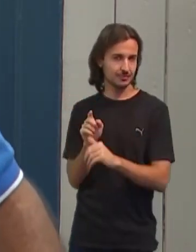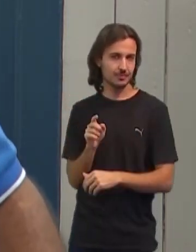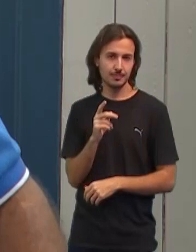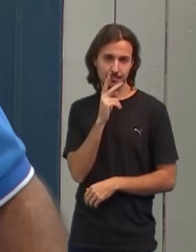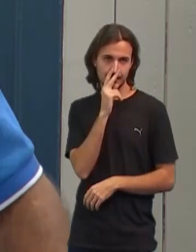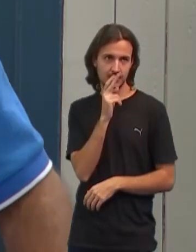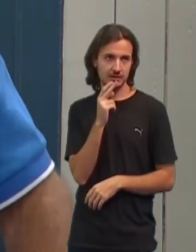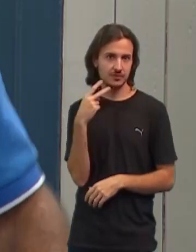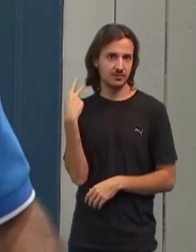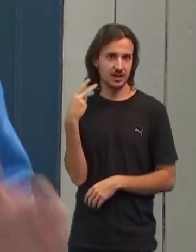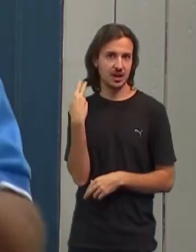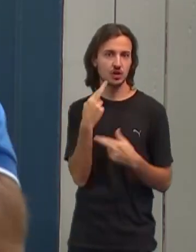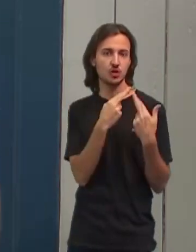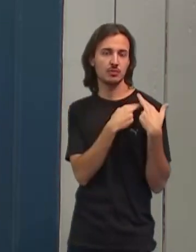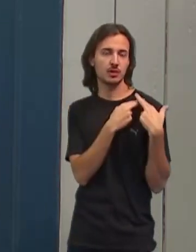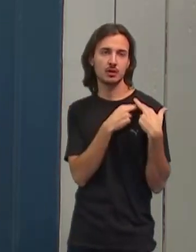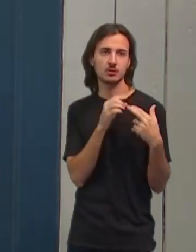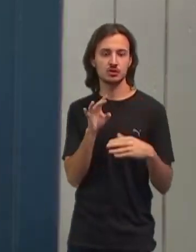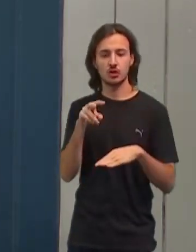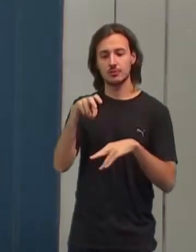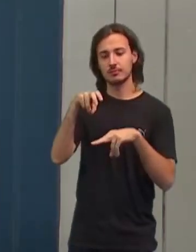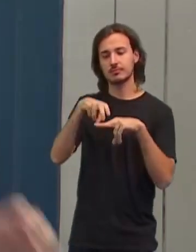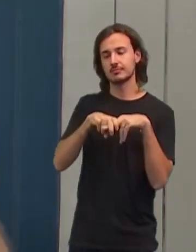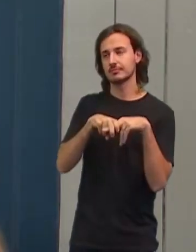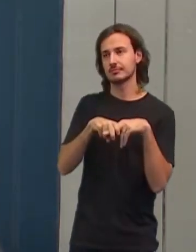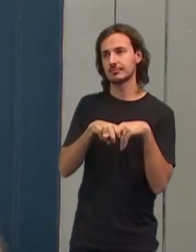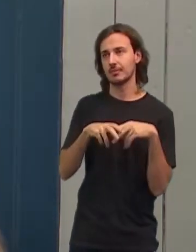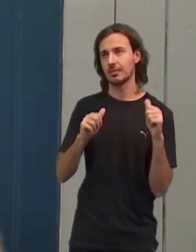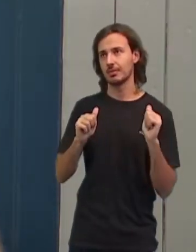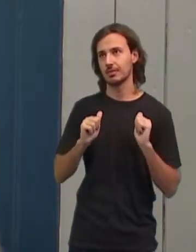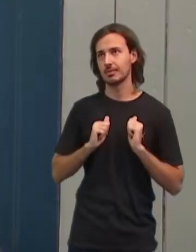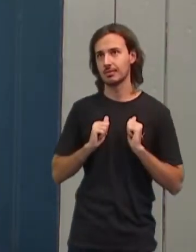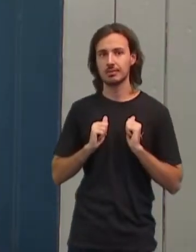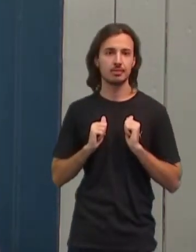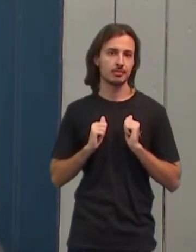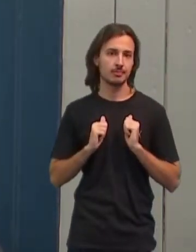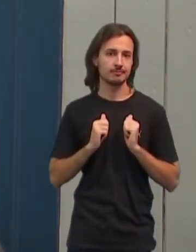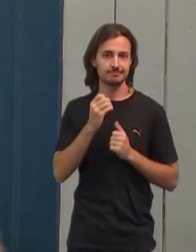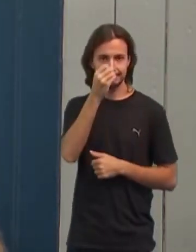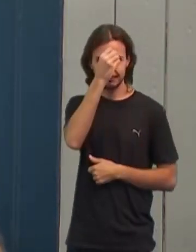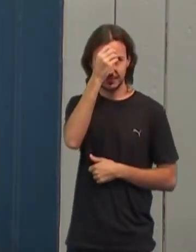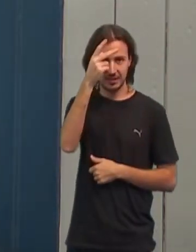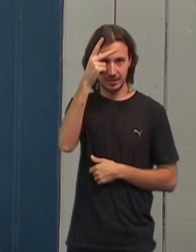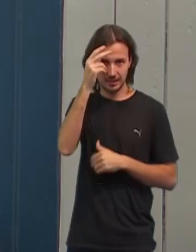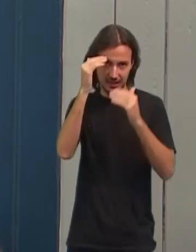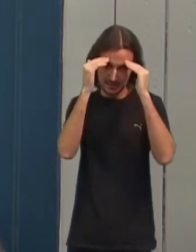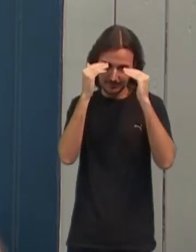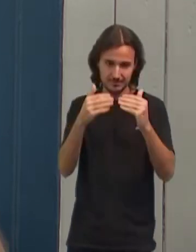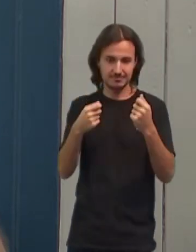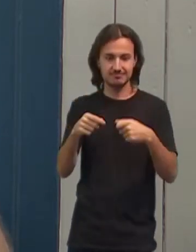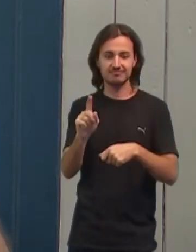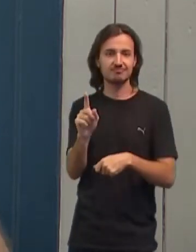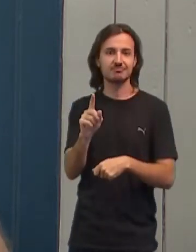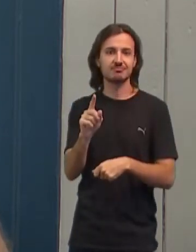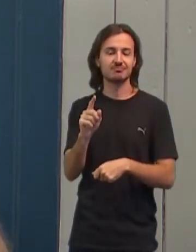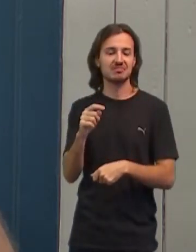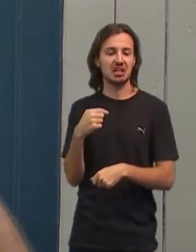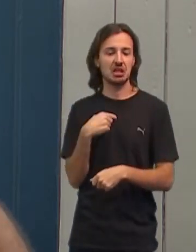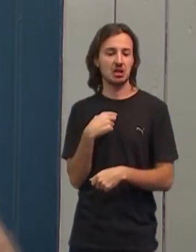cadeira. Não merecem o respeito dela, da prefeitura. Não nos trata como